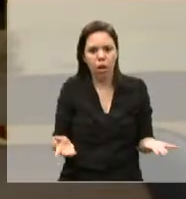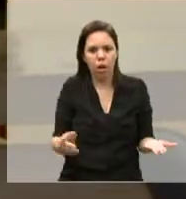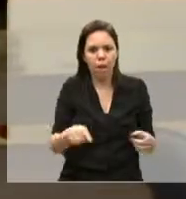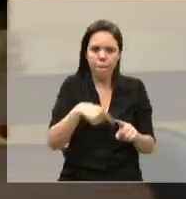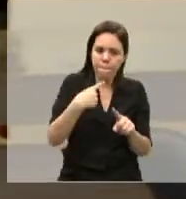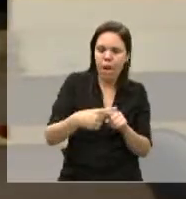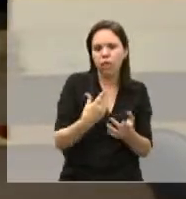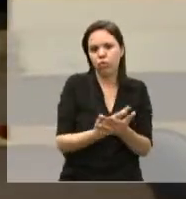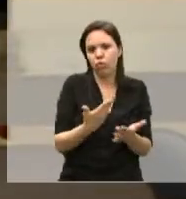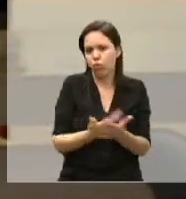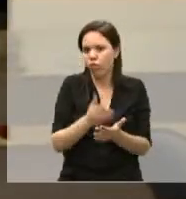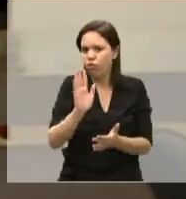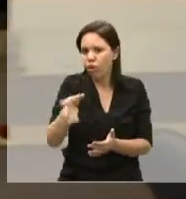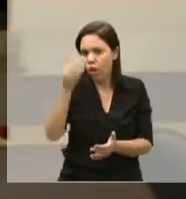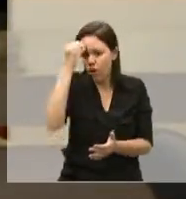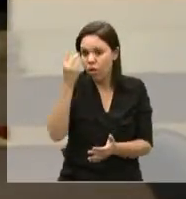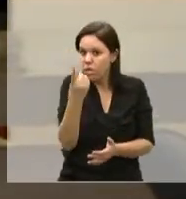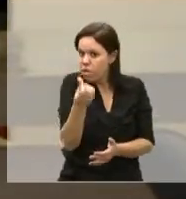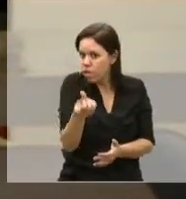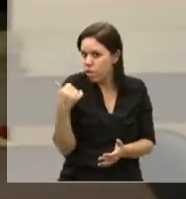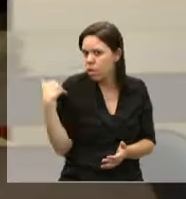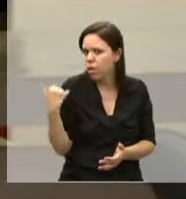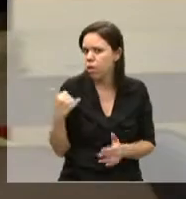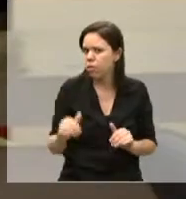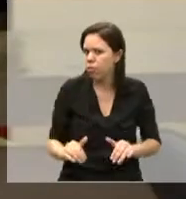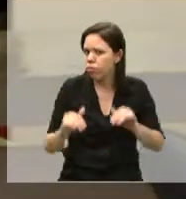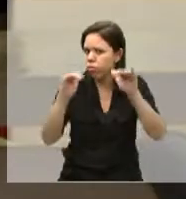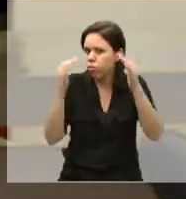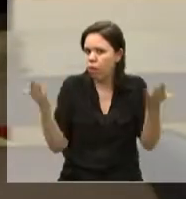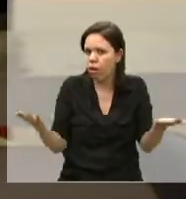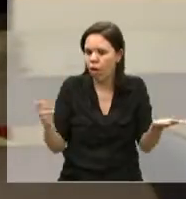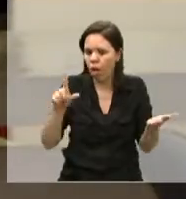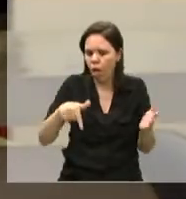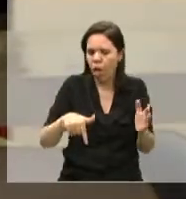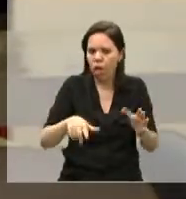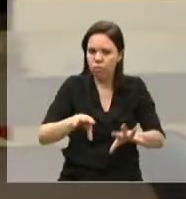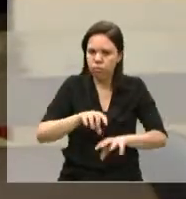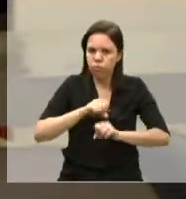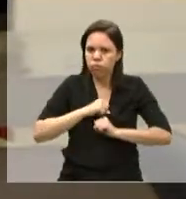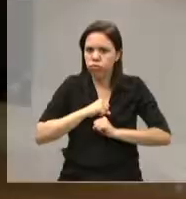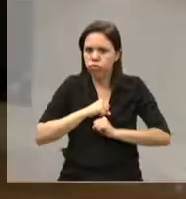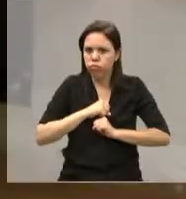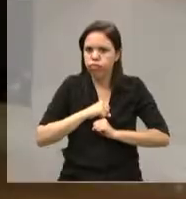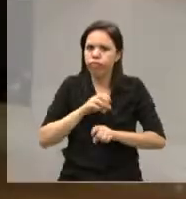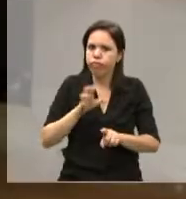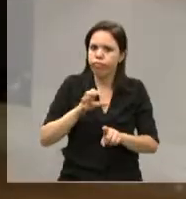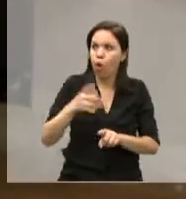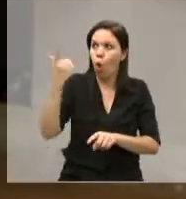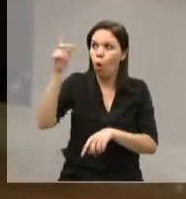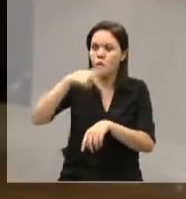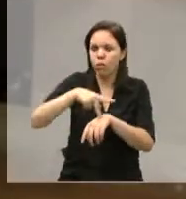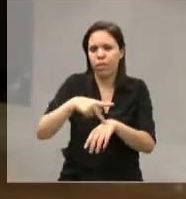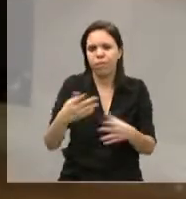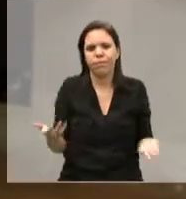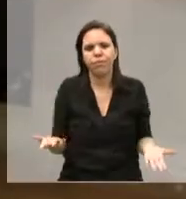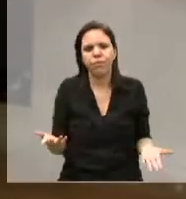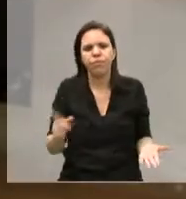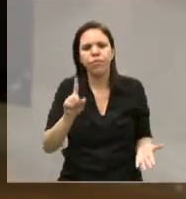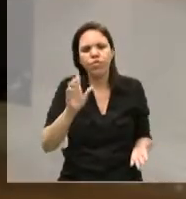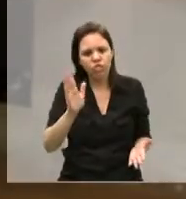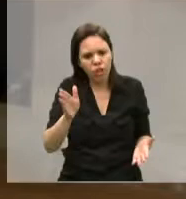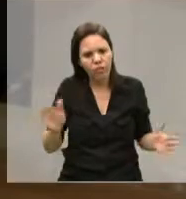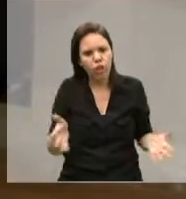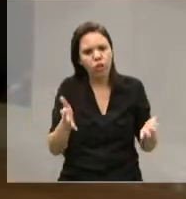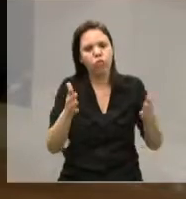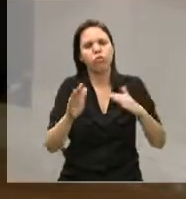no currículo dele. Então muito cedo, esse DNA empreendedor já é colocado isso na cabeça. Isso ele já foi construindo também